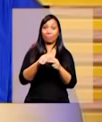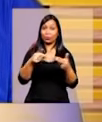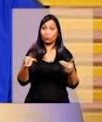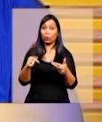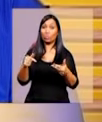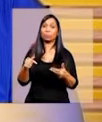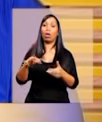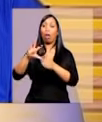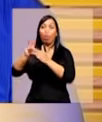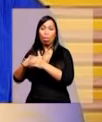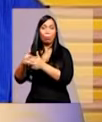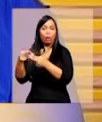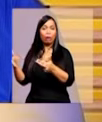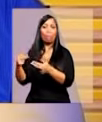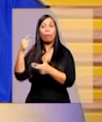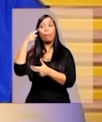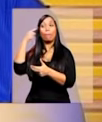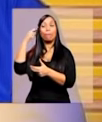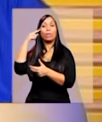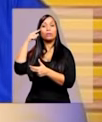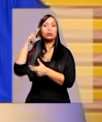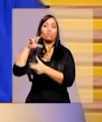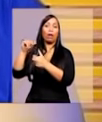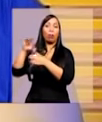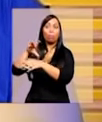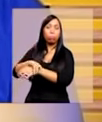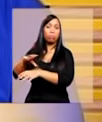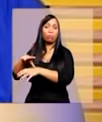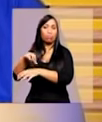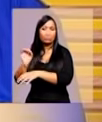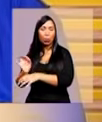exemplo, ela faz na ganância de